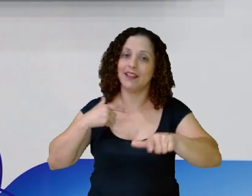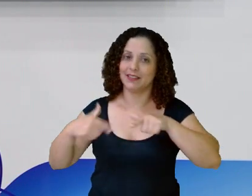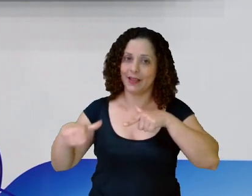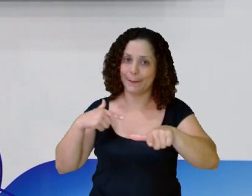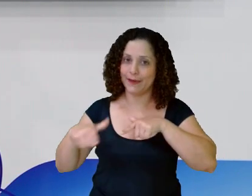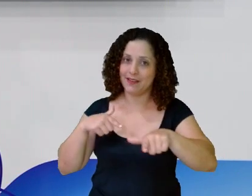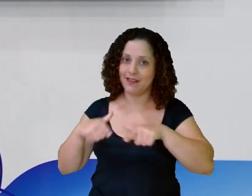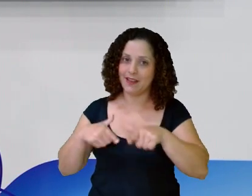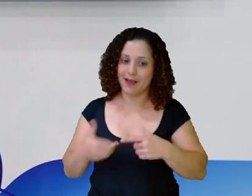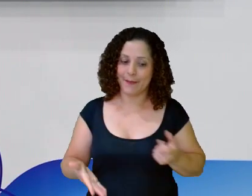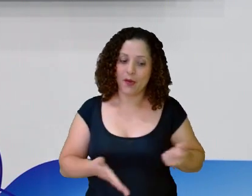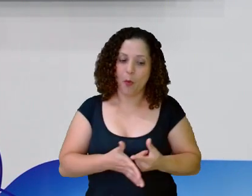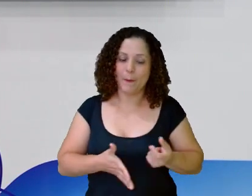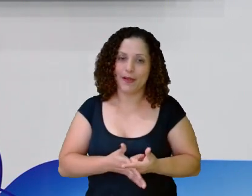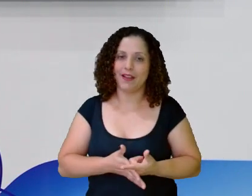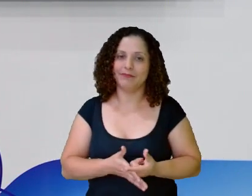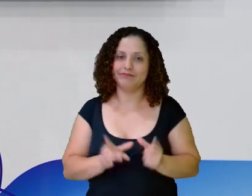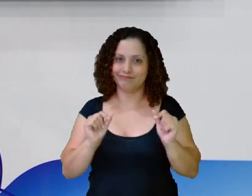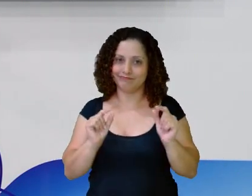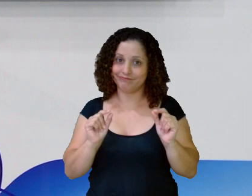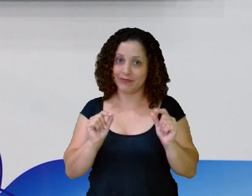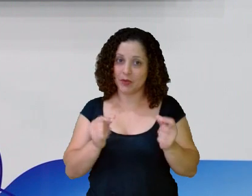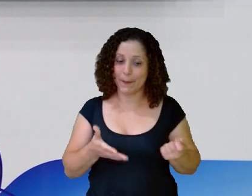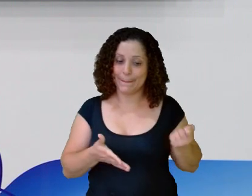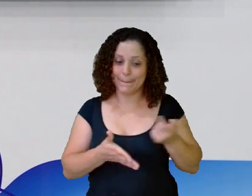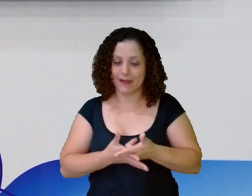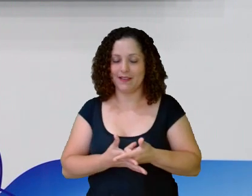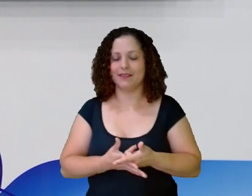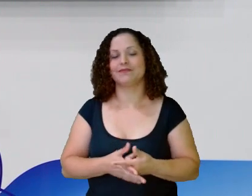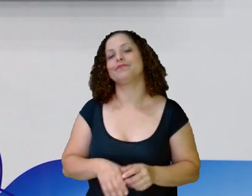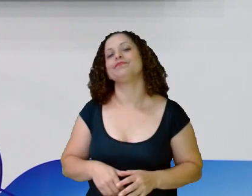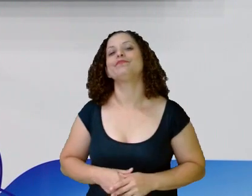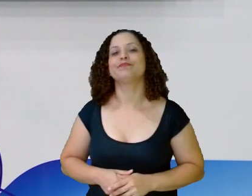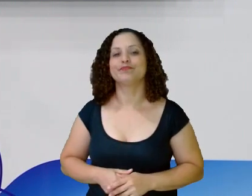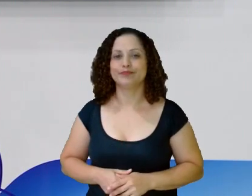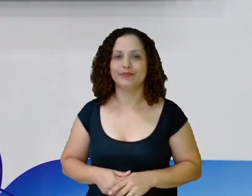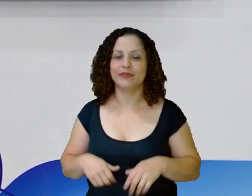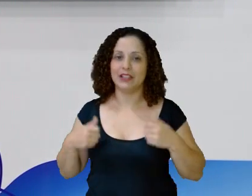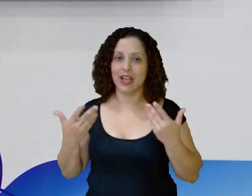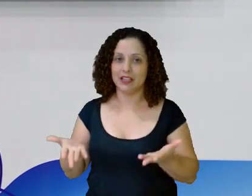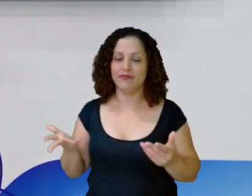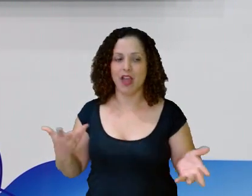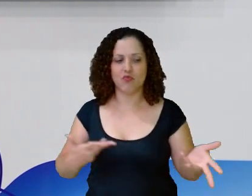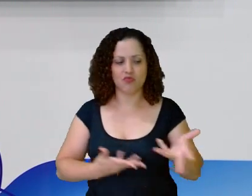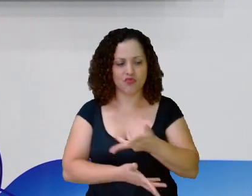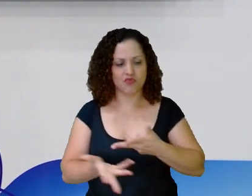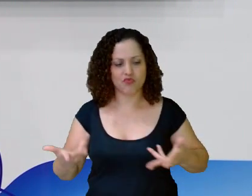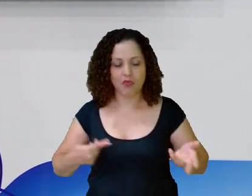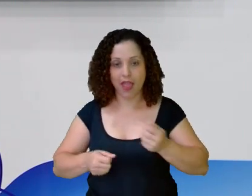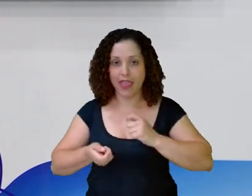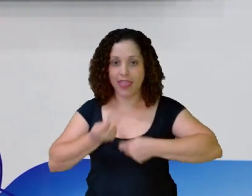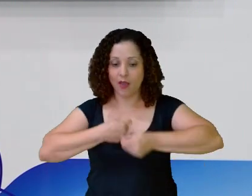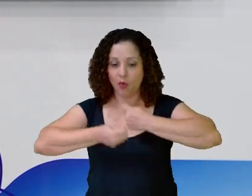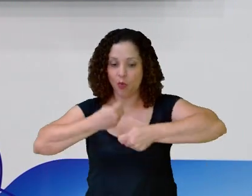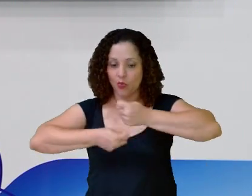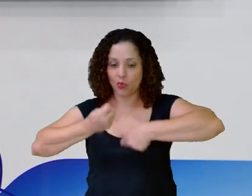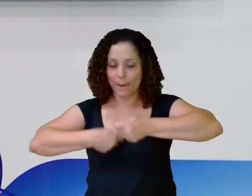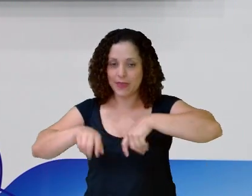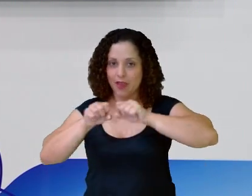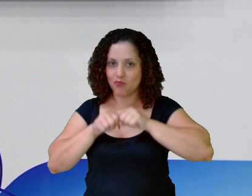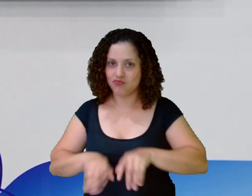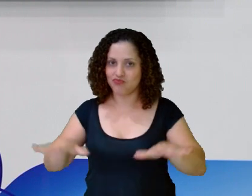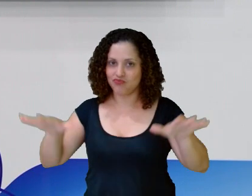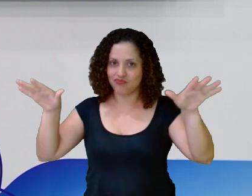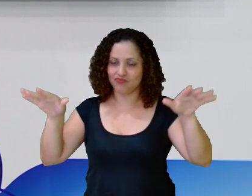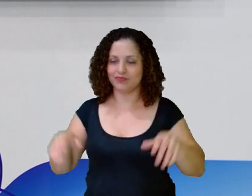trabalhar para ter esse dinheiro para poder pagar essas coisas. E assim vai circulando a economia. Então, não tem como